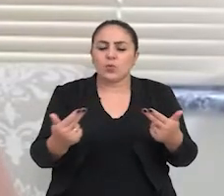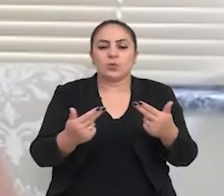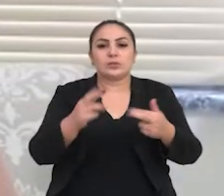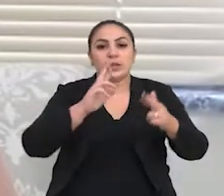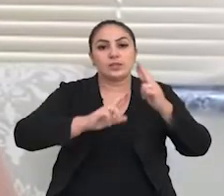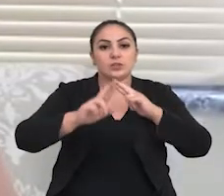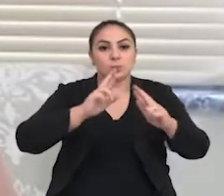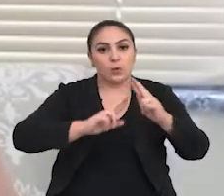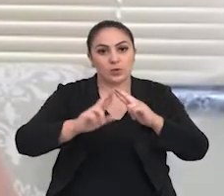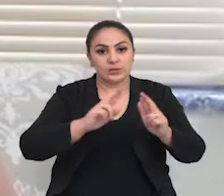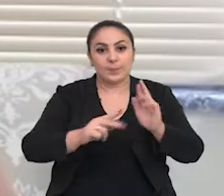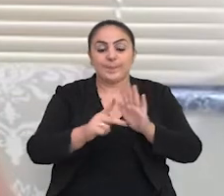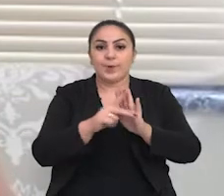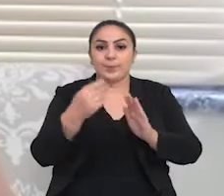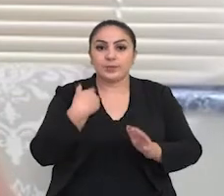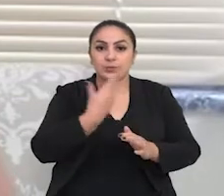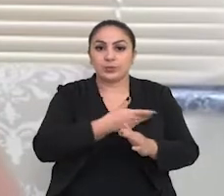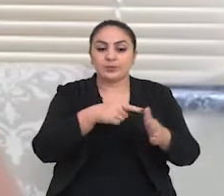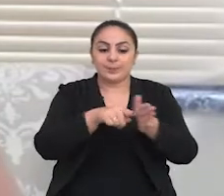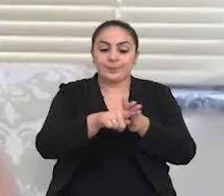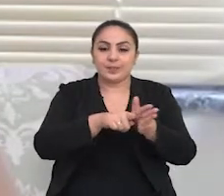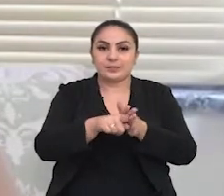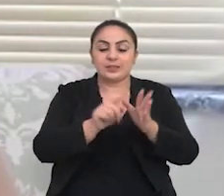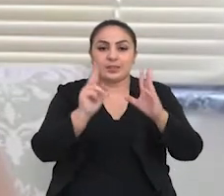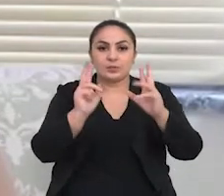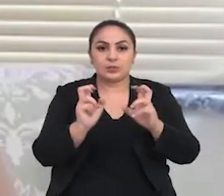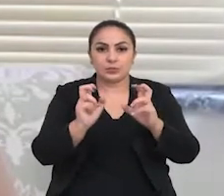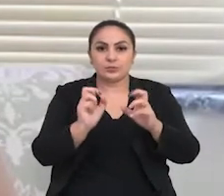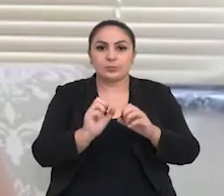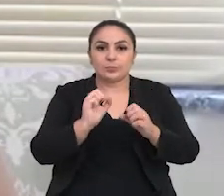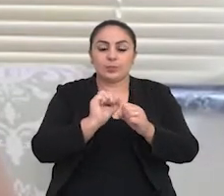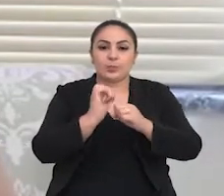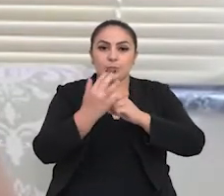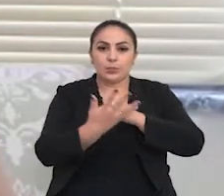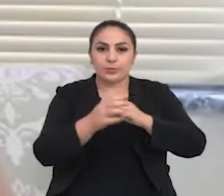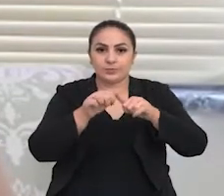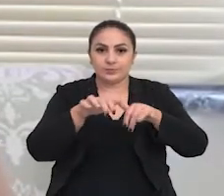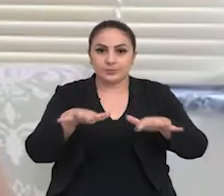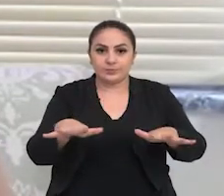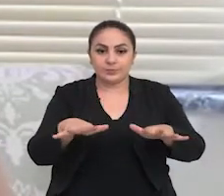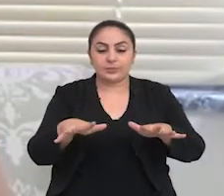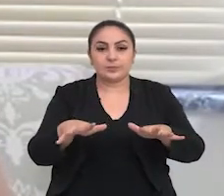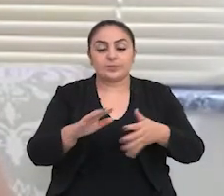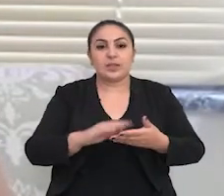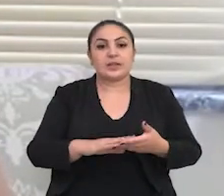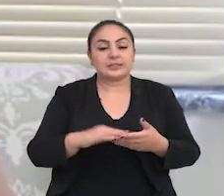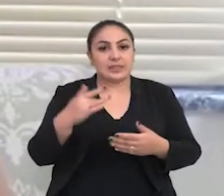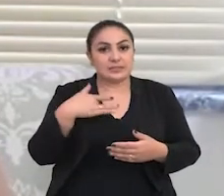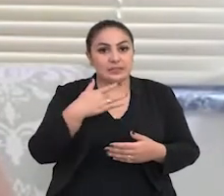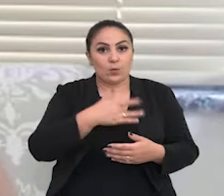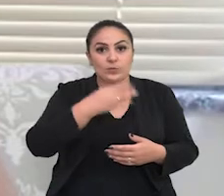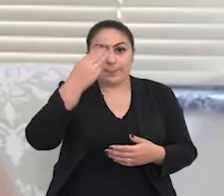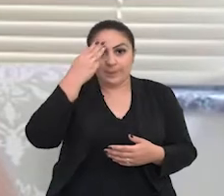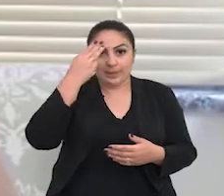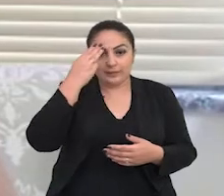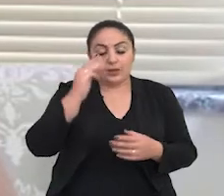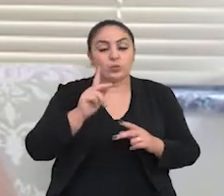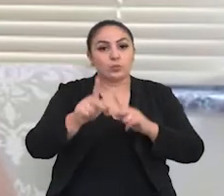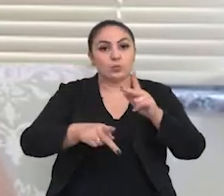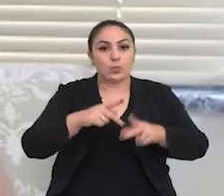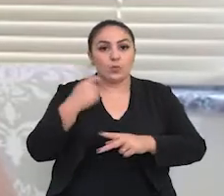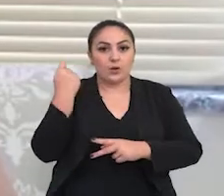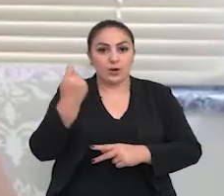vocês alguns resultados da nossa pesquisa sobre os efeitos da pandemia do Covid na